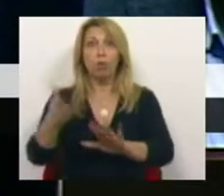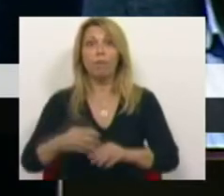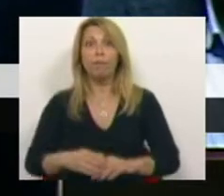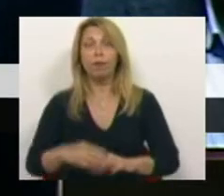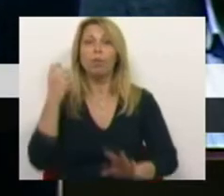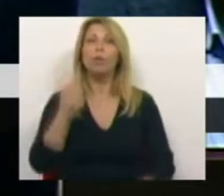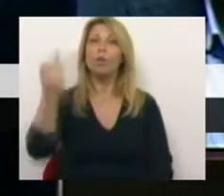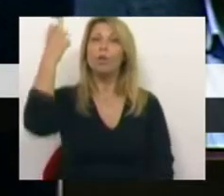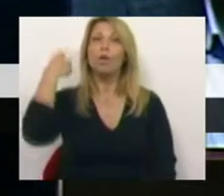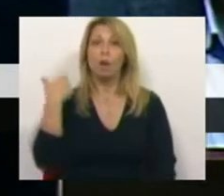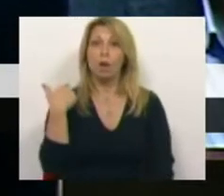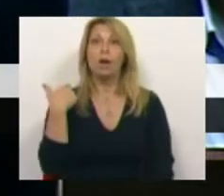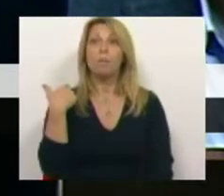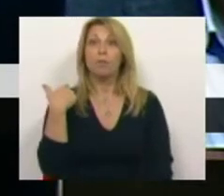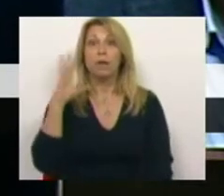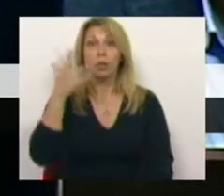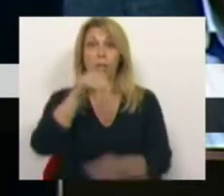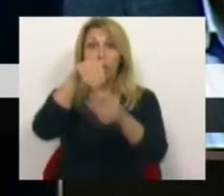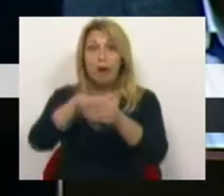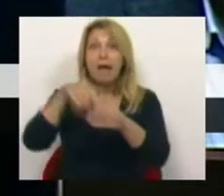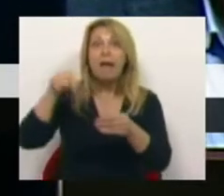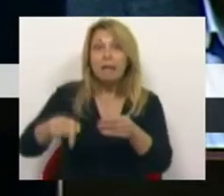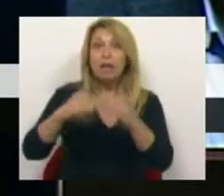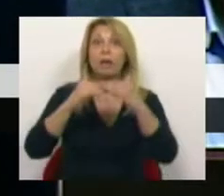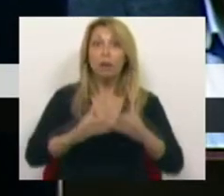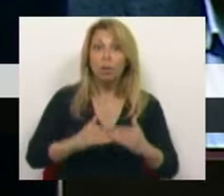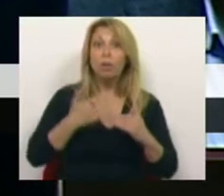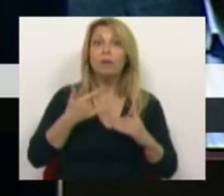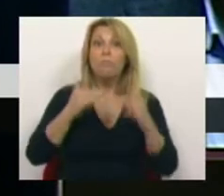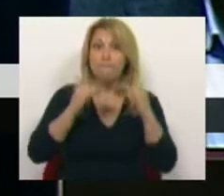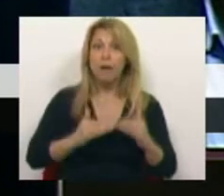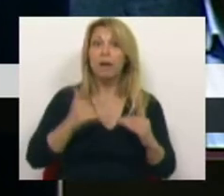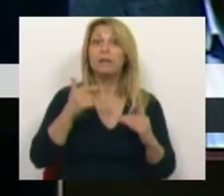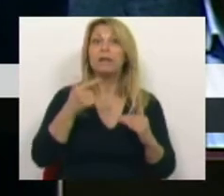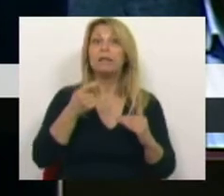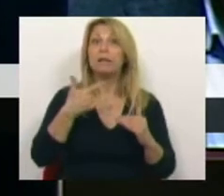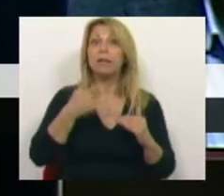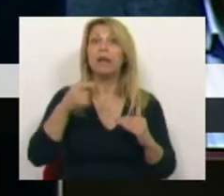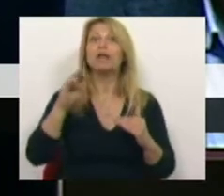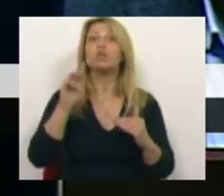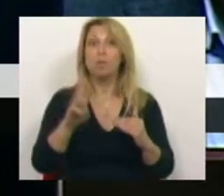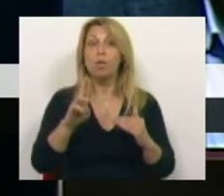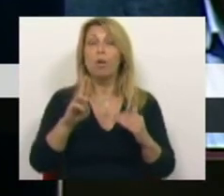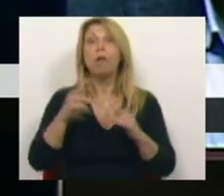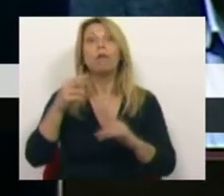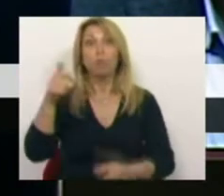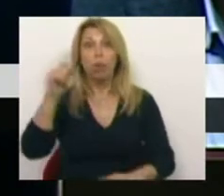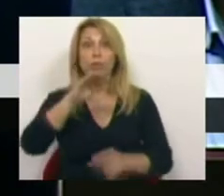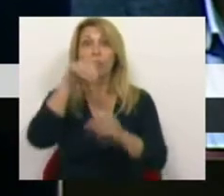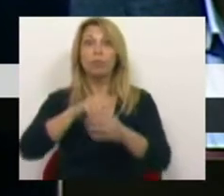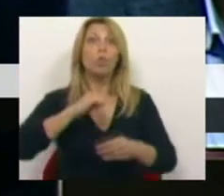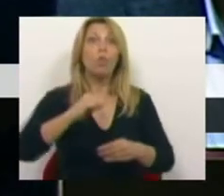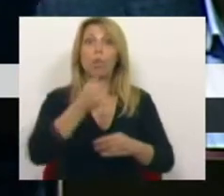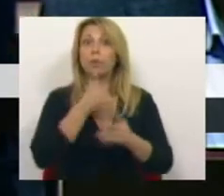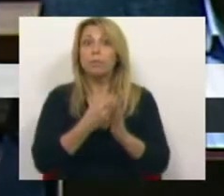ano passado, quando votámos aqui a redução da TSU, o Bloco de Esquerda votou contra essa